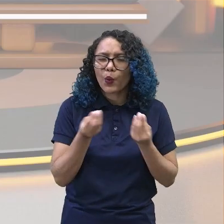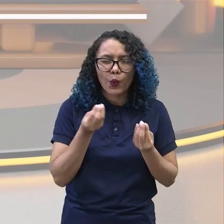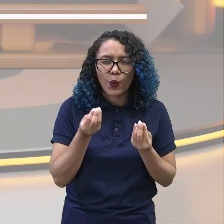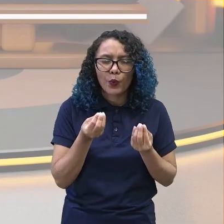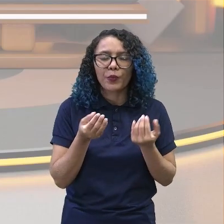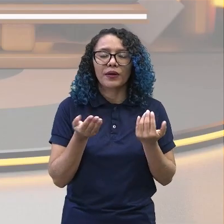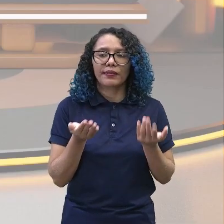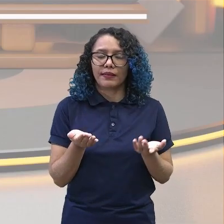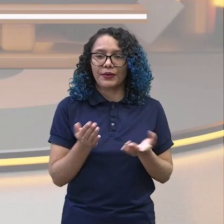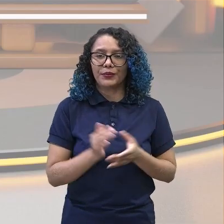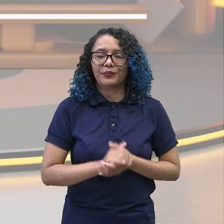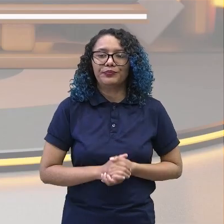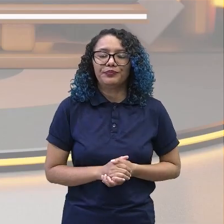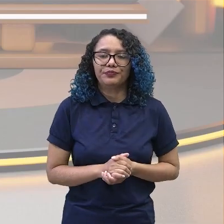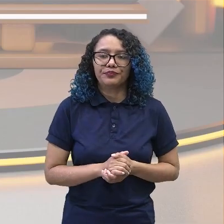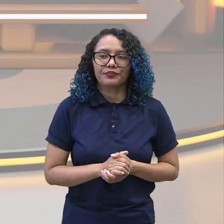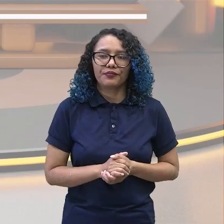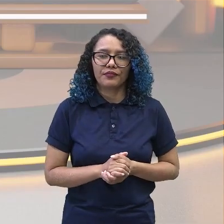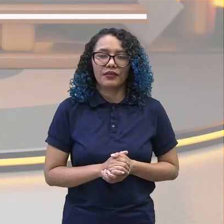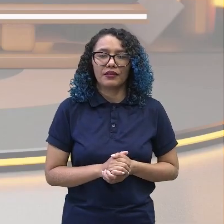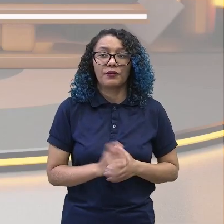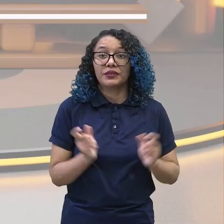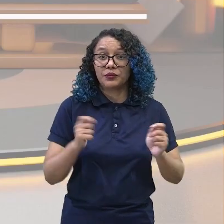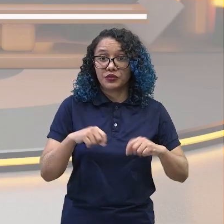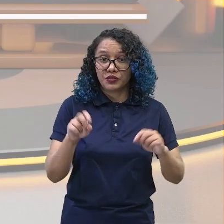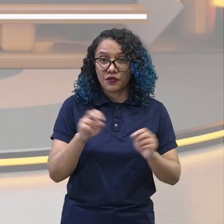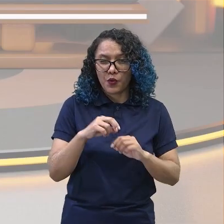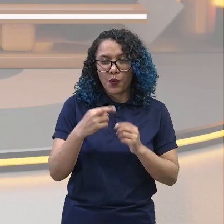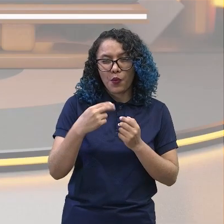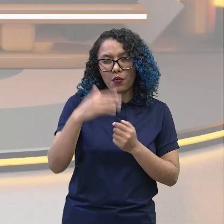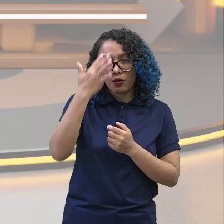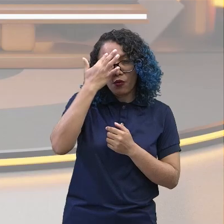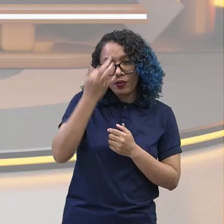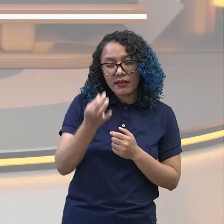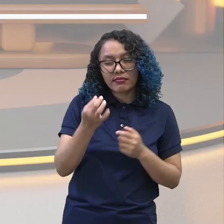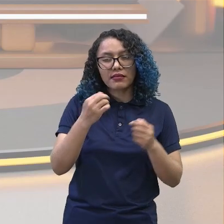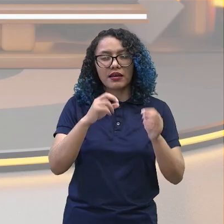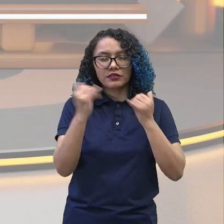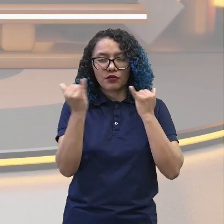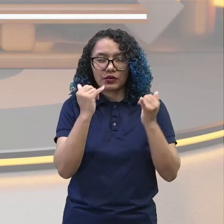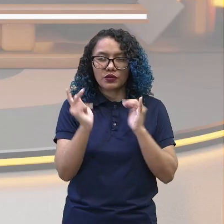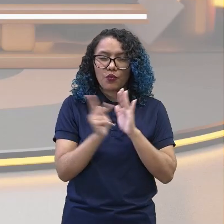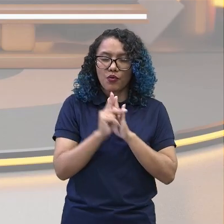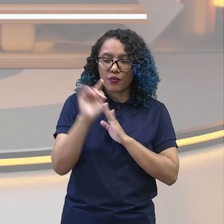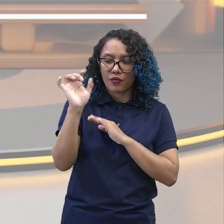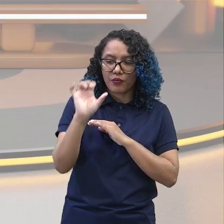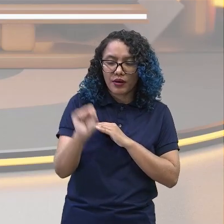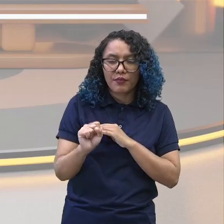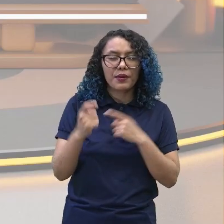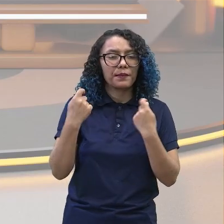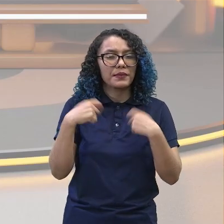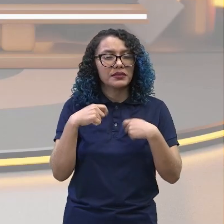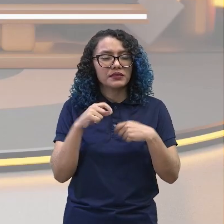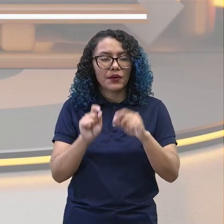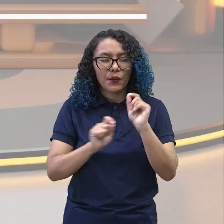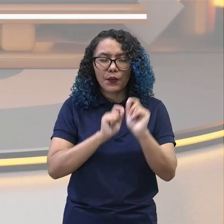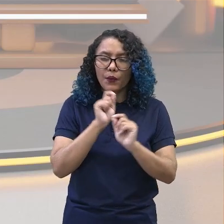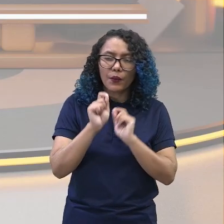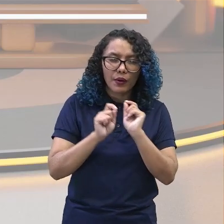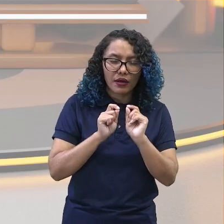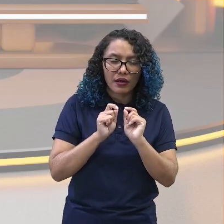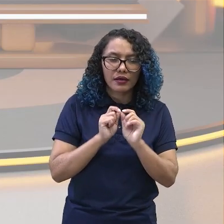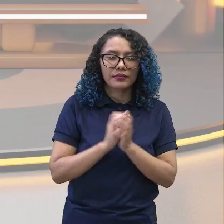a leitura de um mapa, interpretar as informações contidas no mapa, eu preciso lembrar que ele